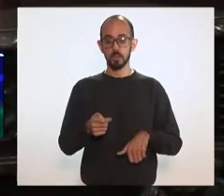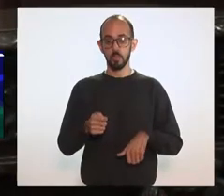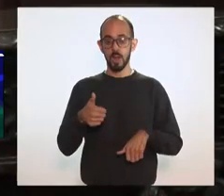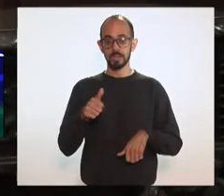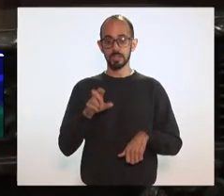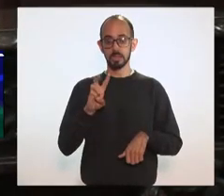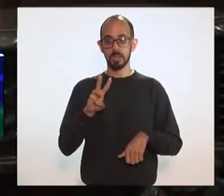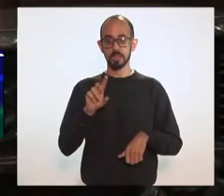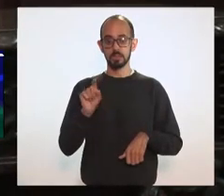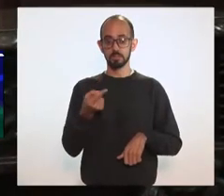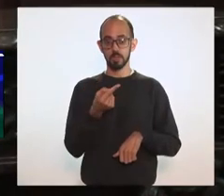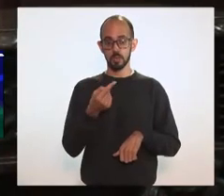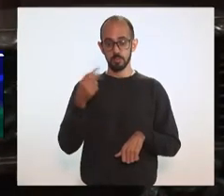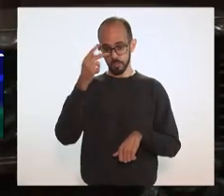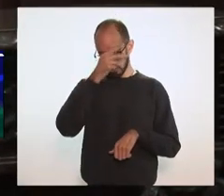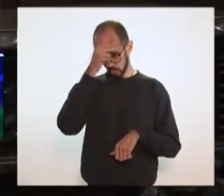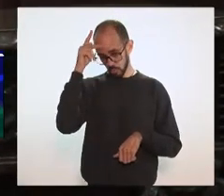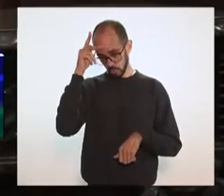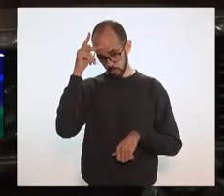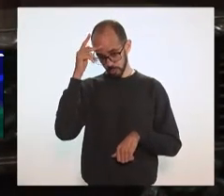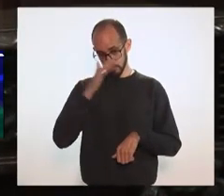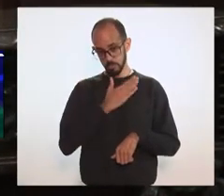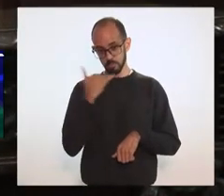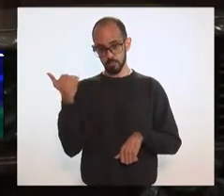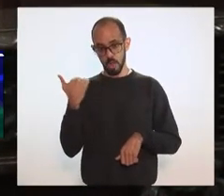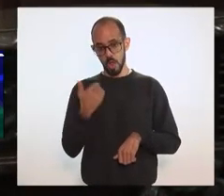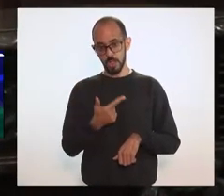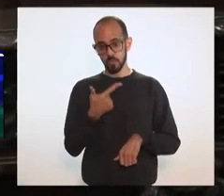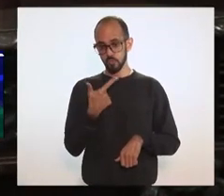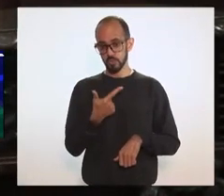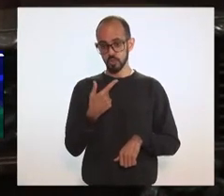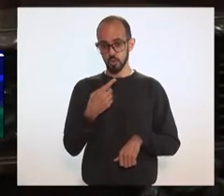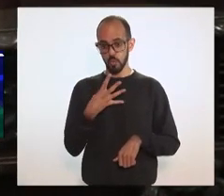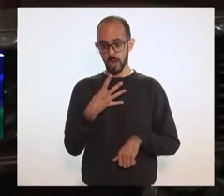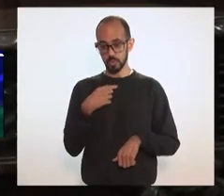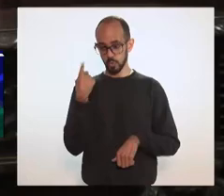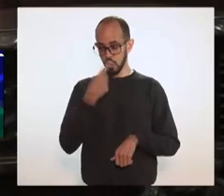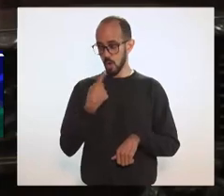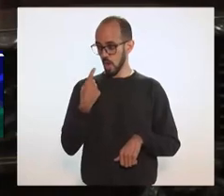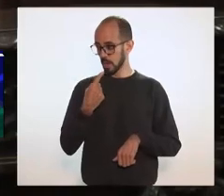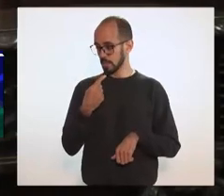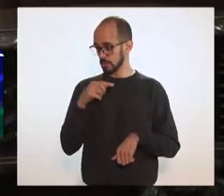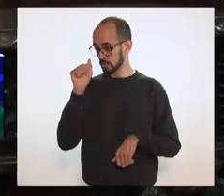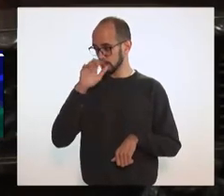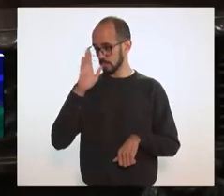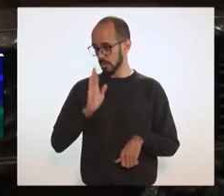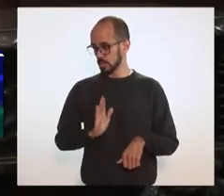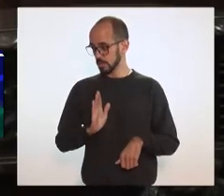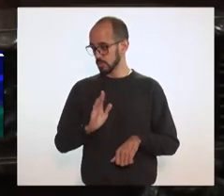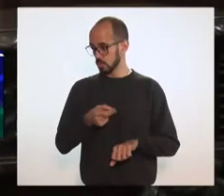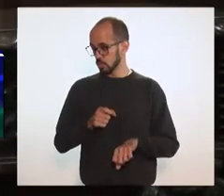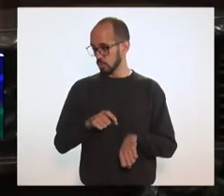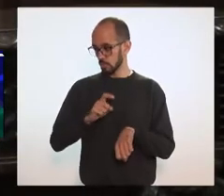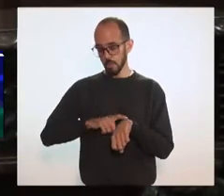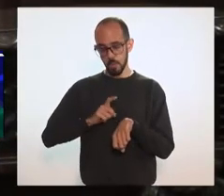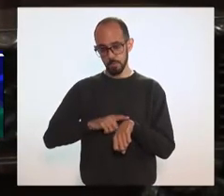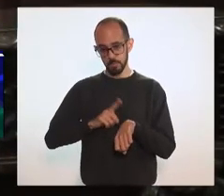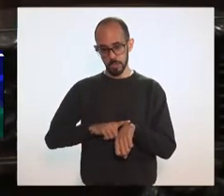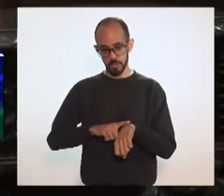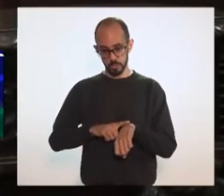mil pessoas morrem em 24 horas no Brasil, em tempo que essas pessoas